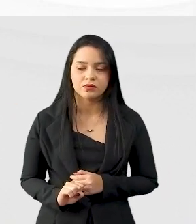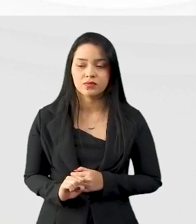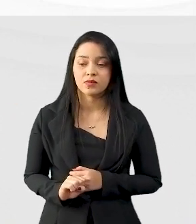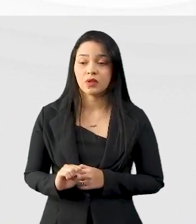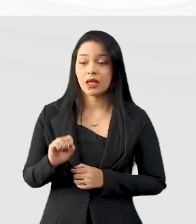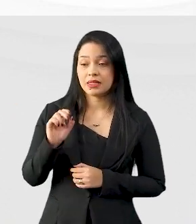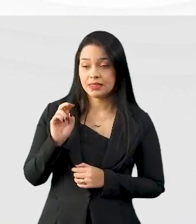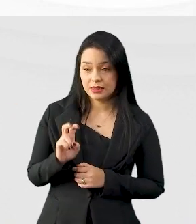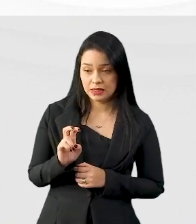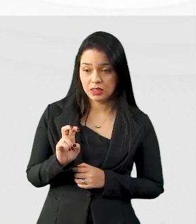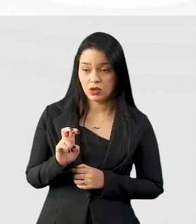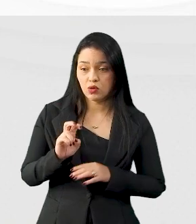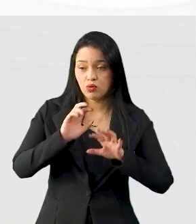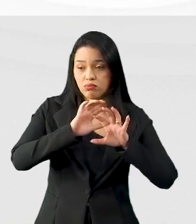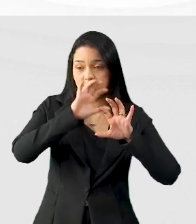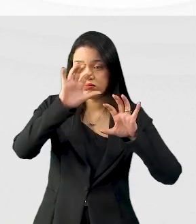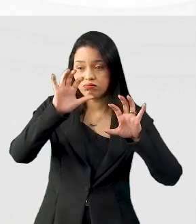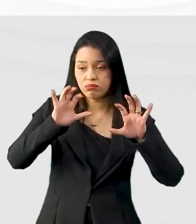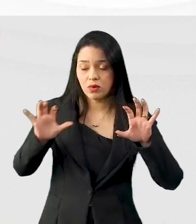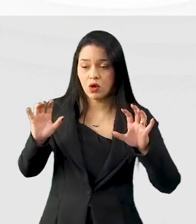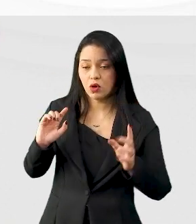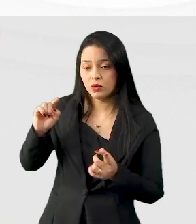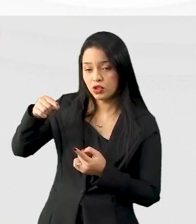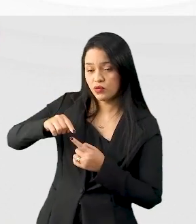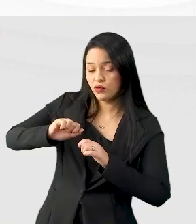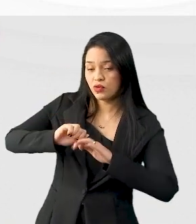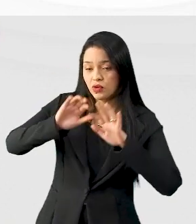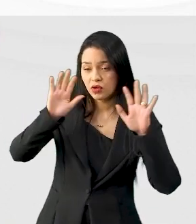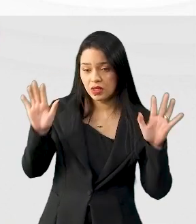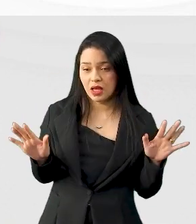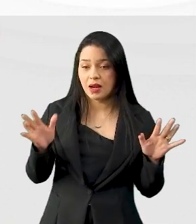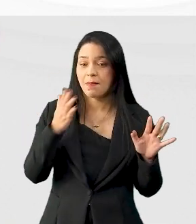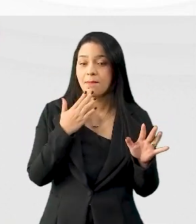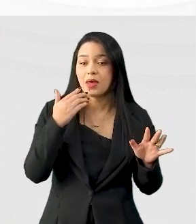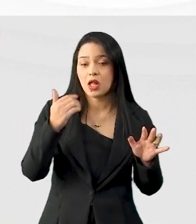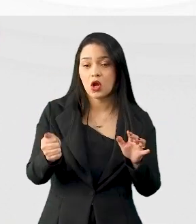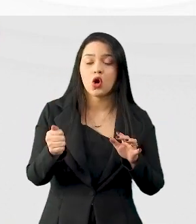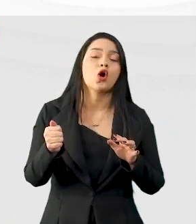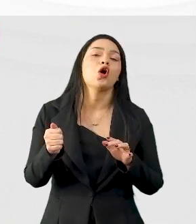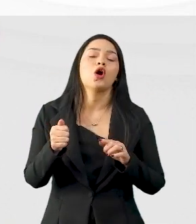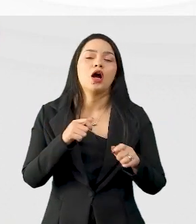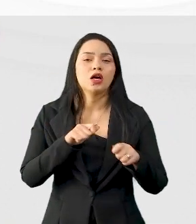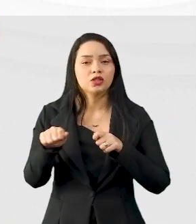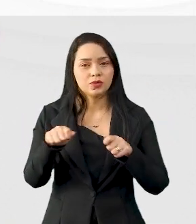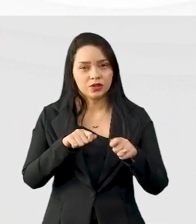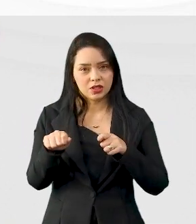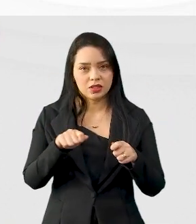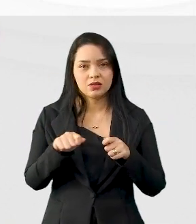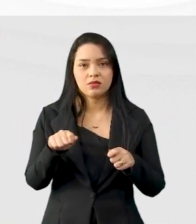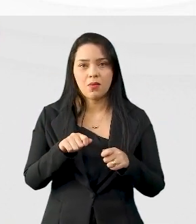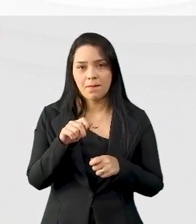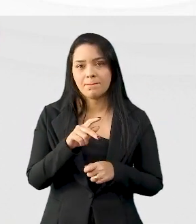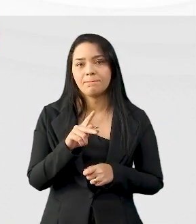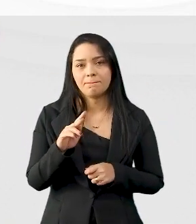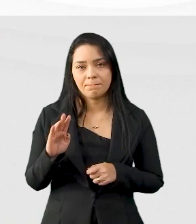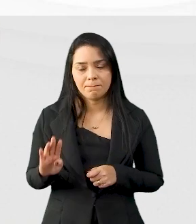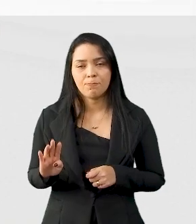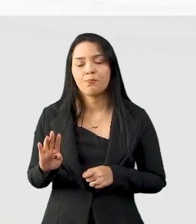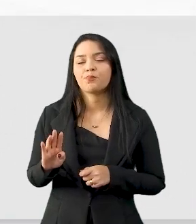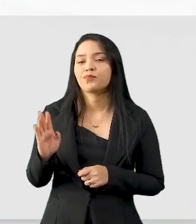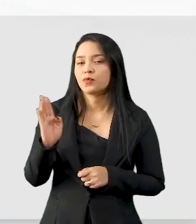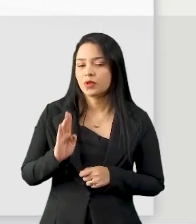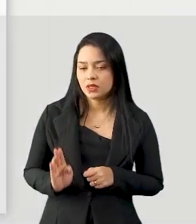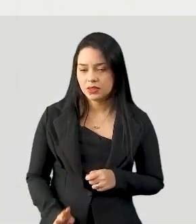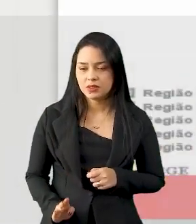5 macro-regiões que têm por objetivo muito claro melhor administrar o território nacional, tá?